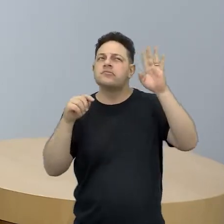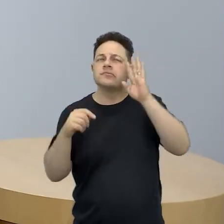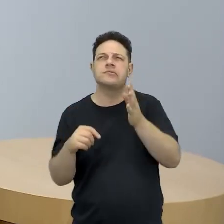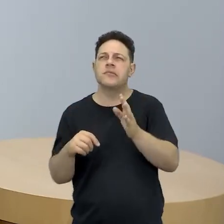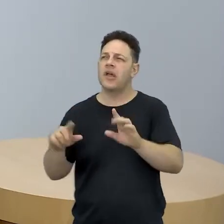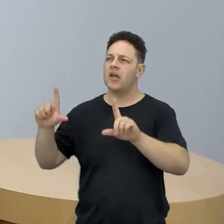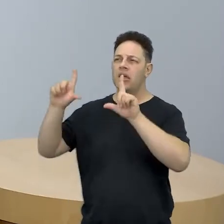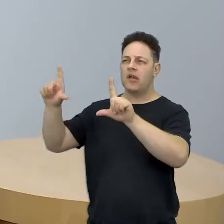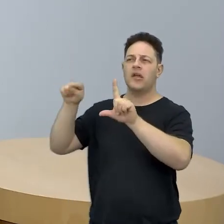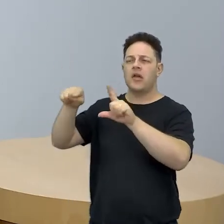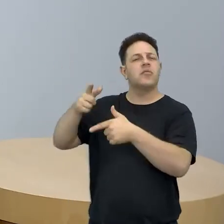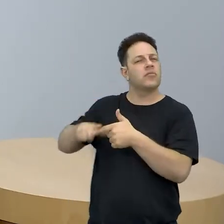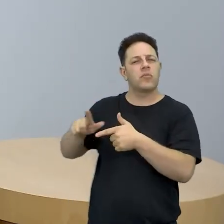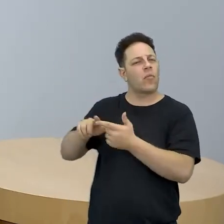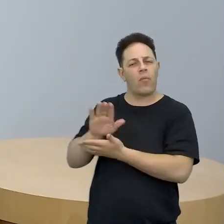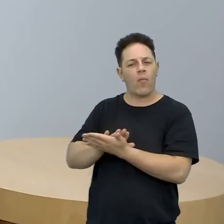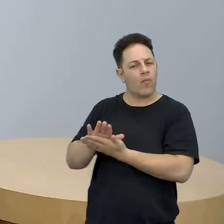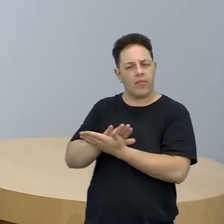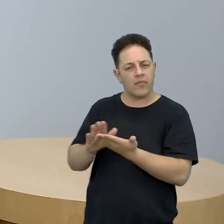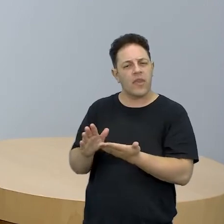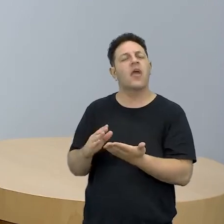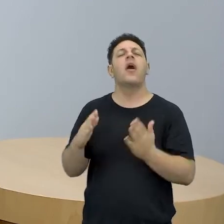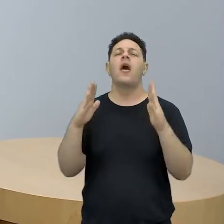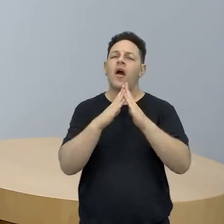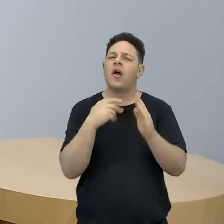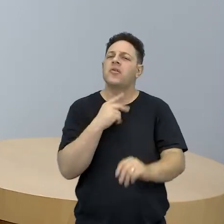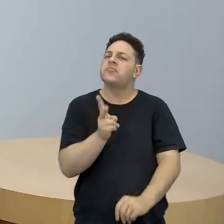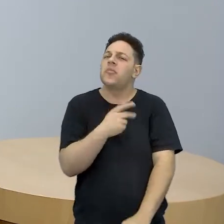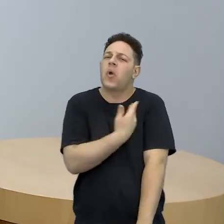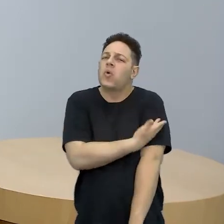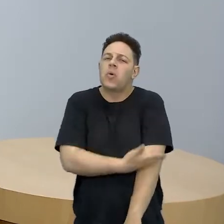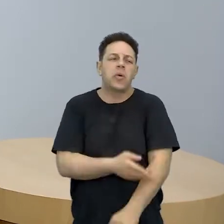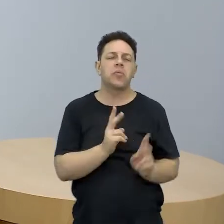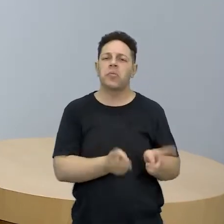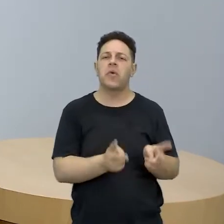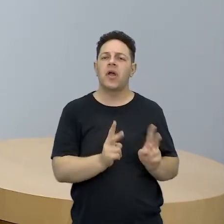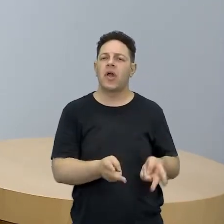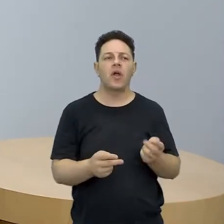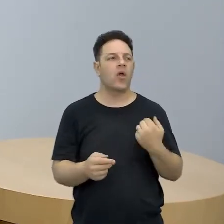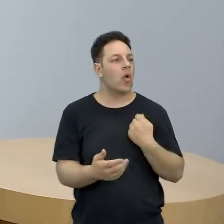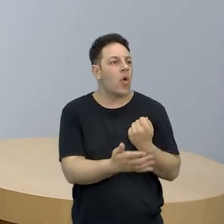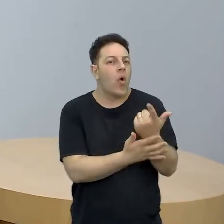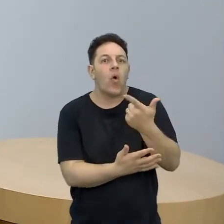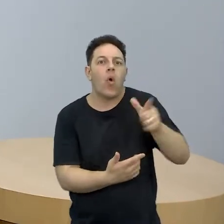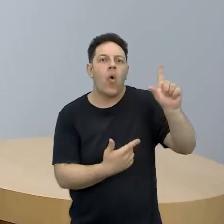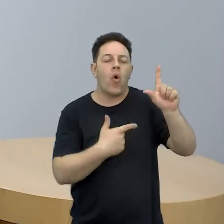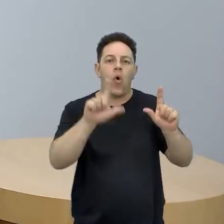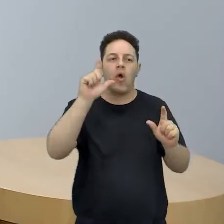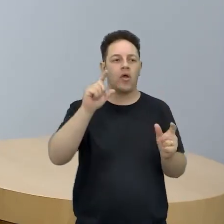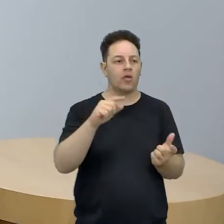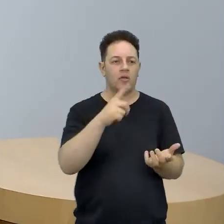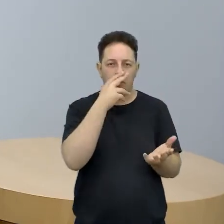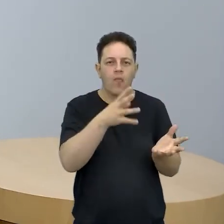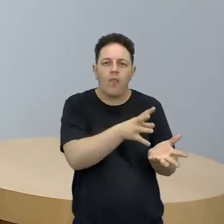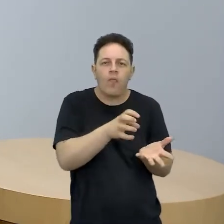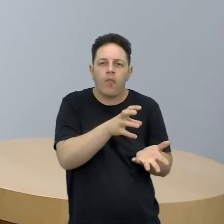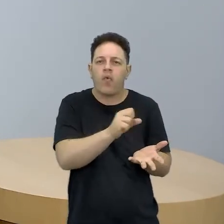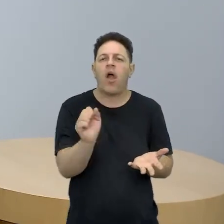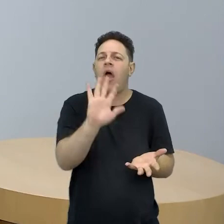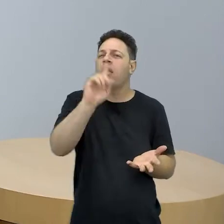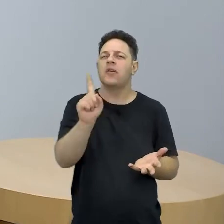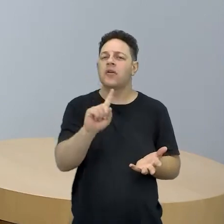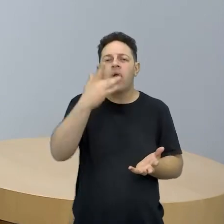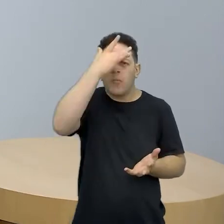relógio, se eu continuo com os mesmos hábitos na minha casa, né? Não adquiri aparelhos diferentes, não aumentou o número de